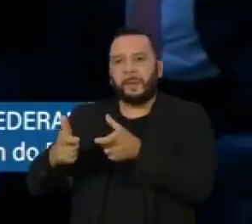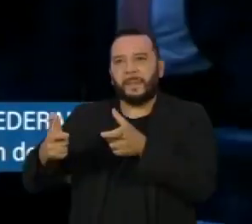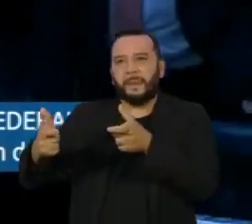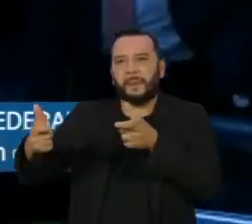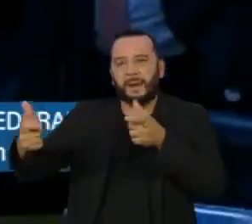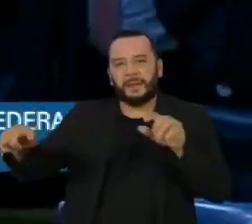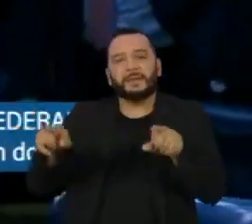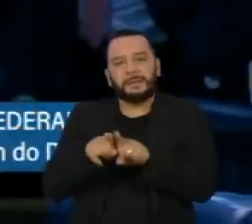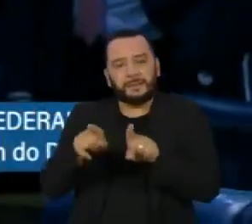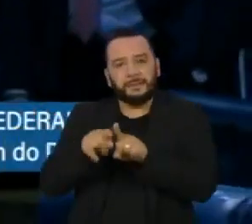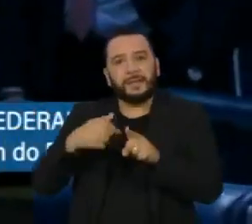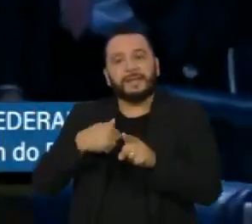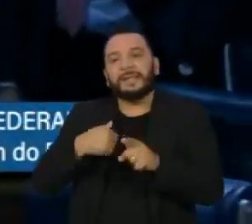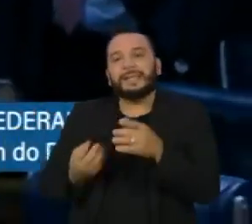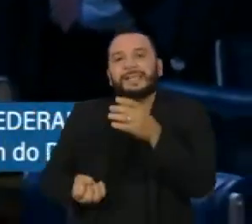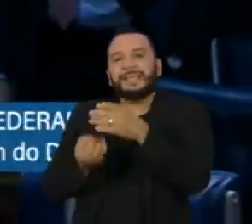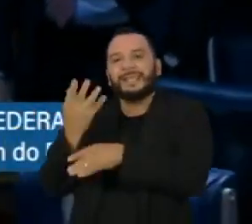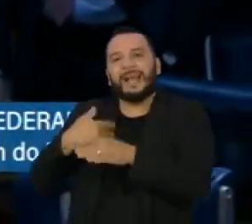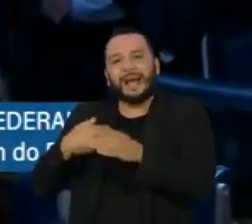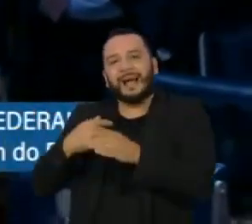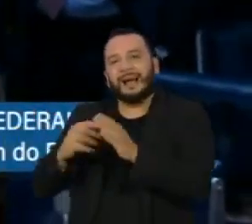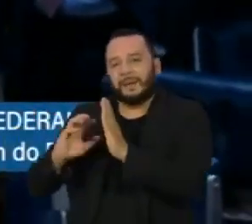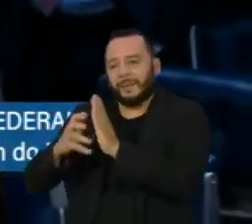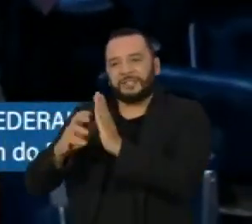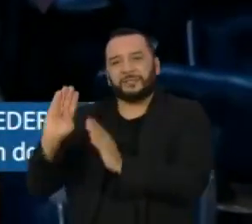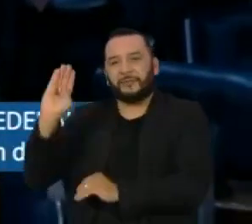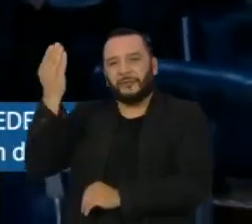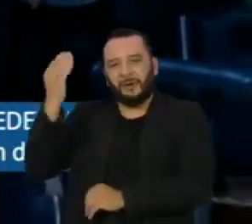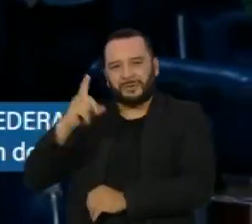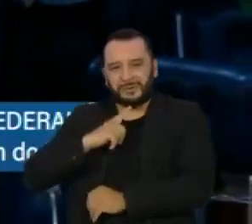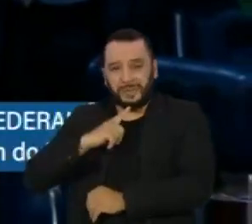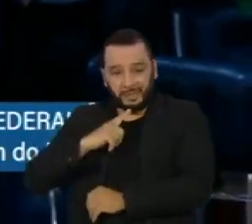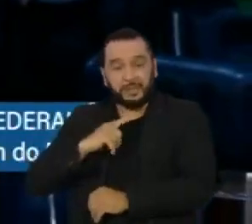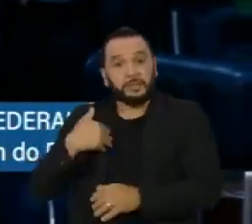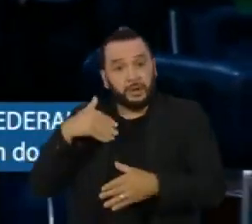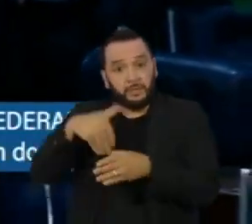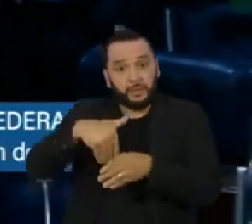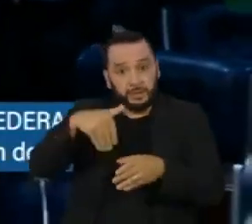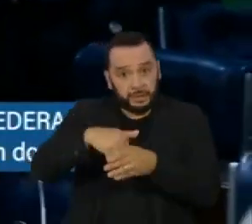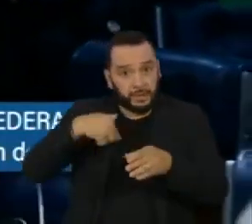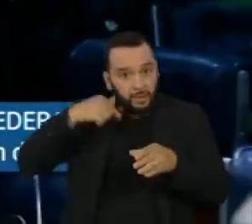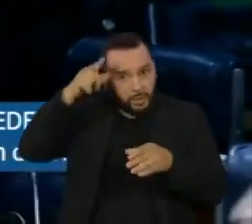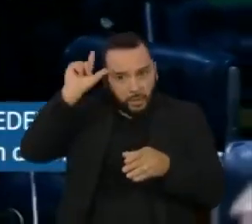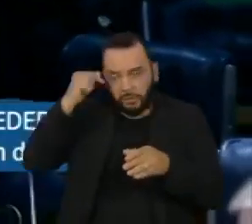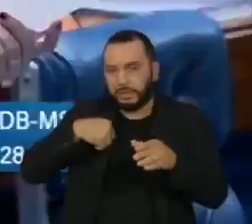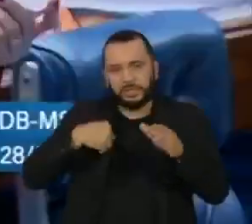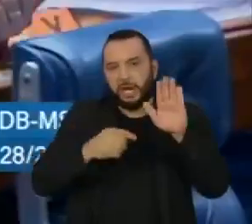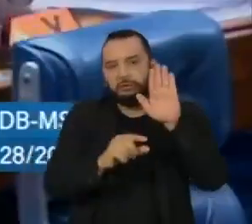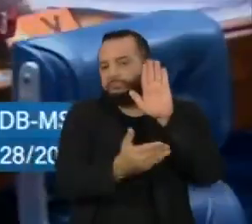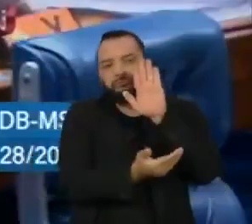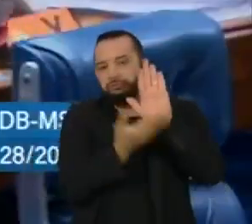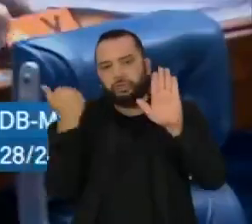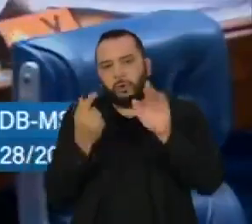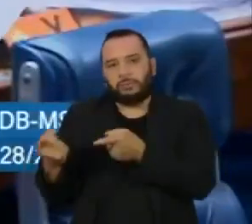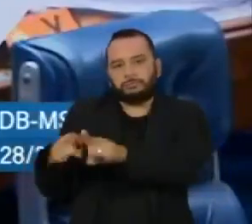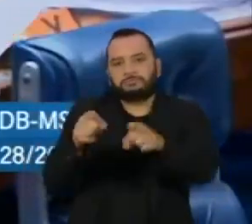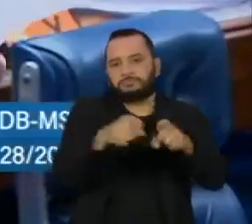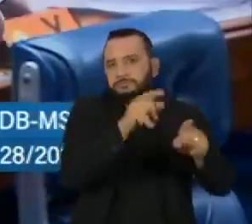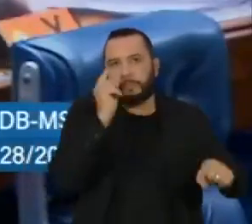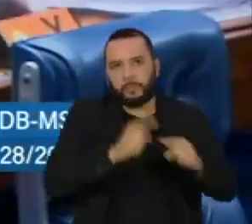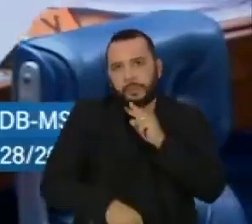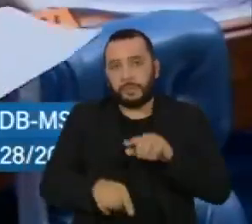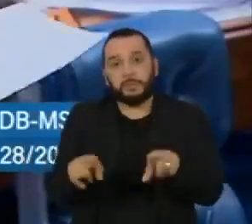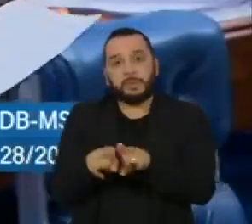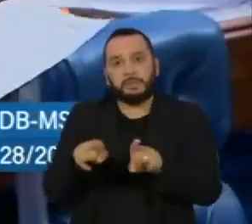pela criação de legendas de aluguel com a votação de ontem essa medida caiu no senado o texto relatado